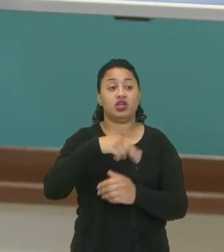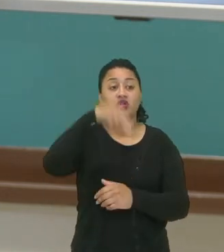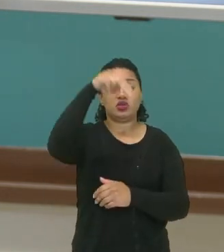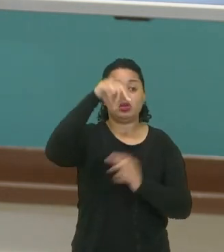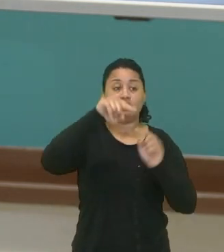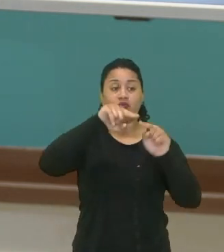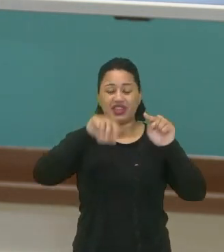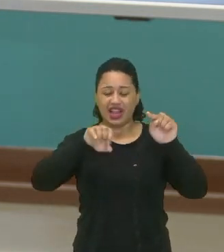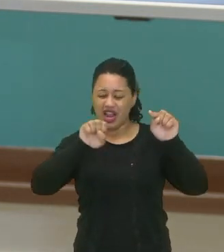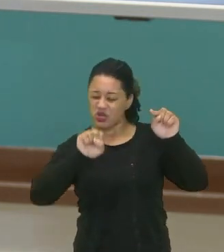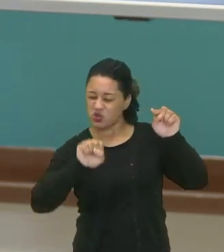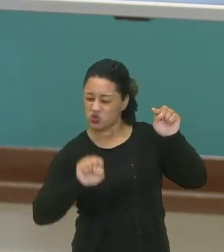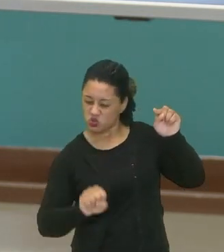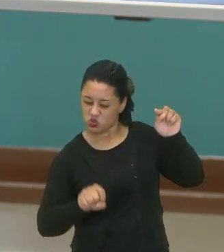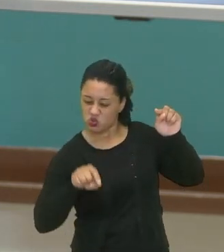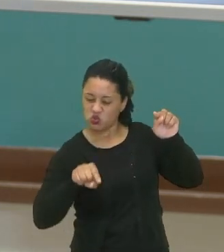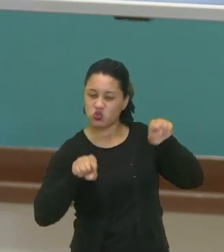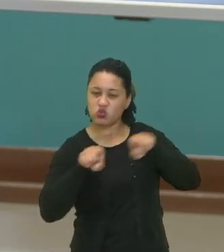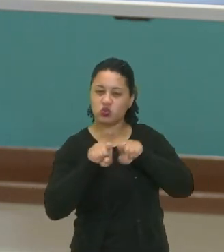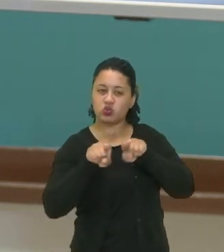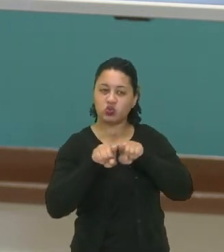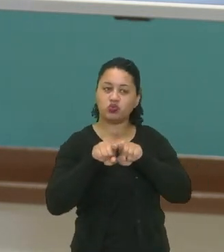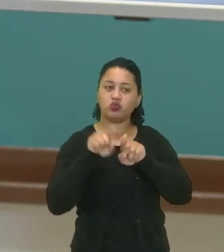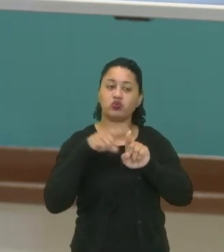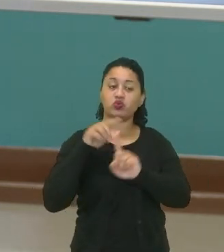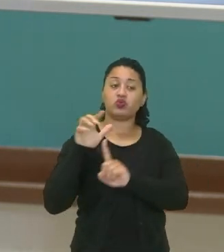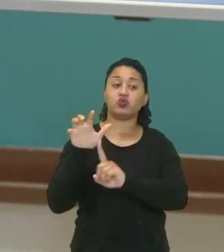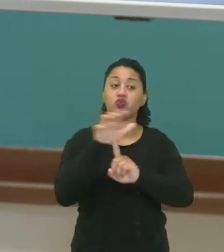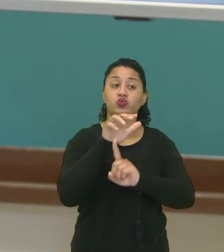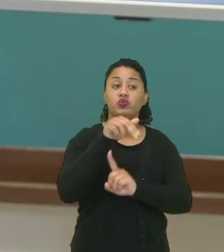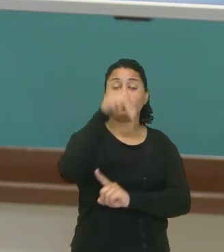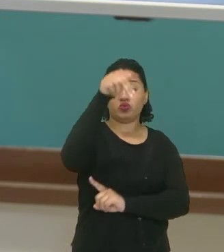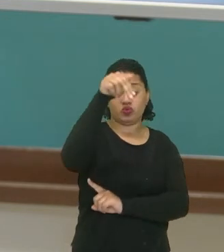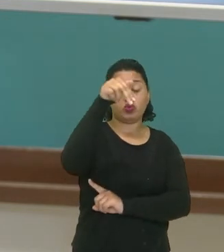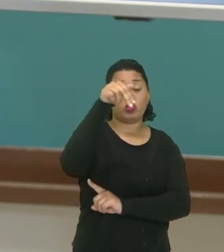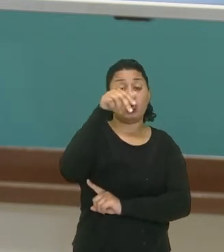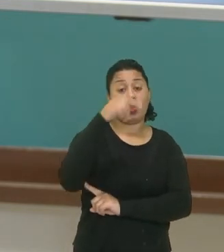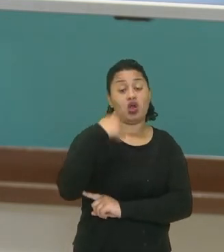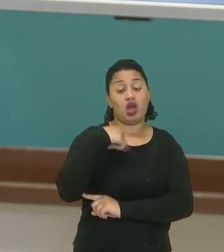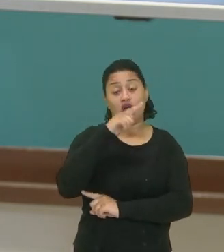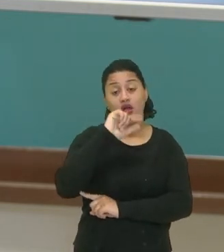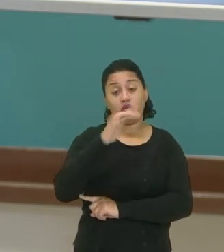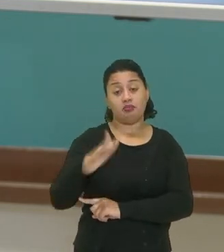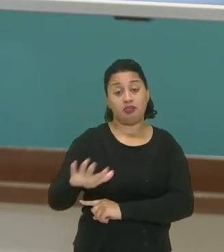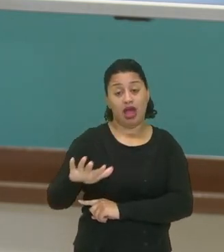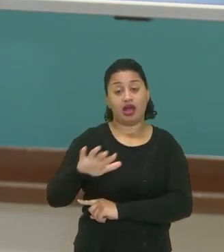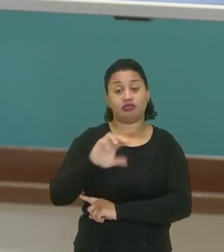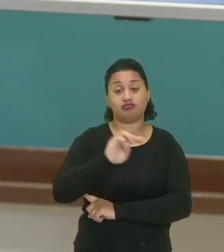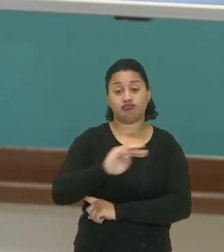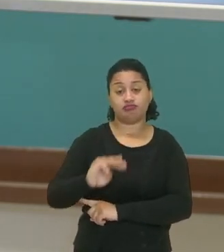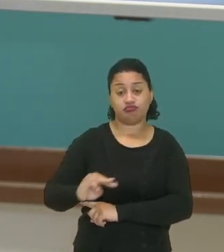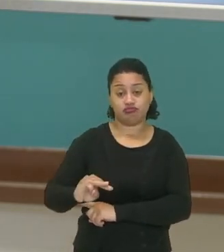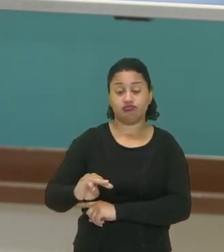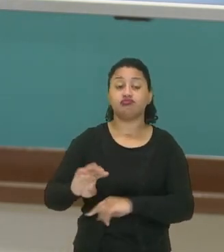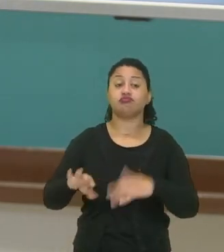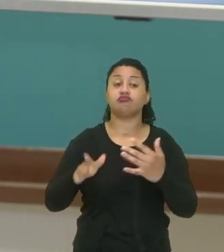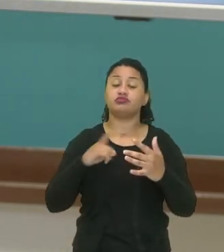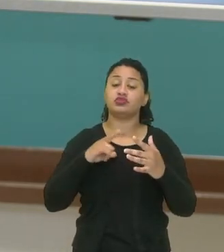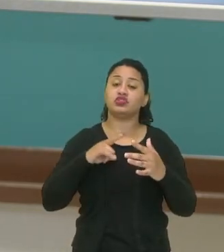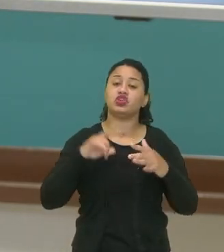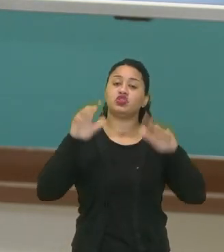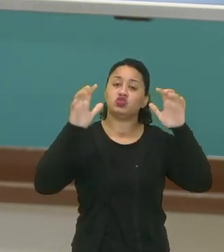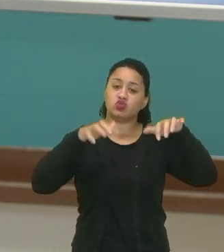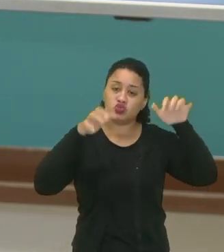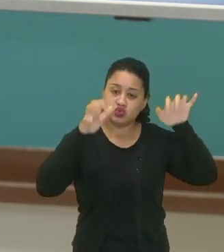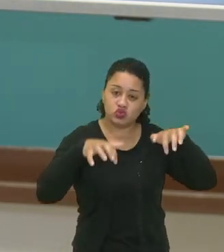África, influenciando então ao norte pelo mar, então é influenciado pelo mar Mediterrâneo. Então vem chuvas